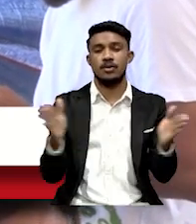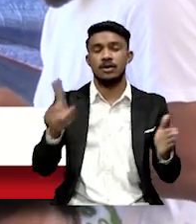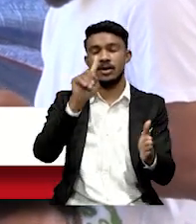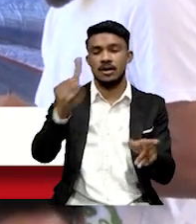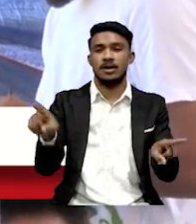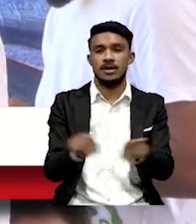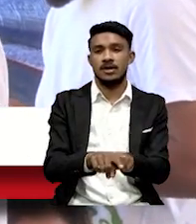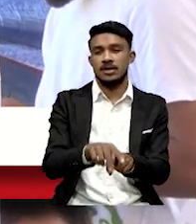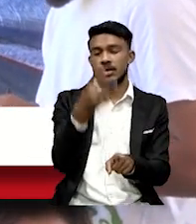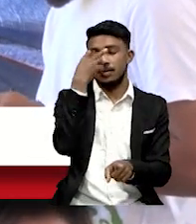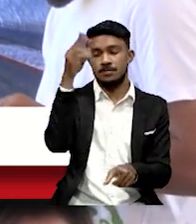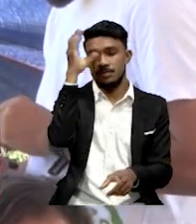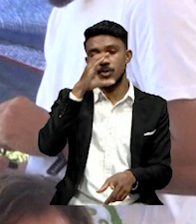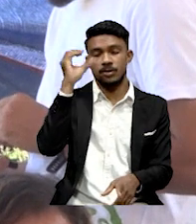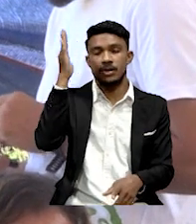pesquisa científica.